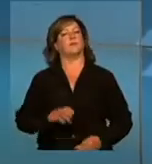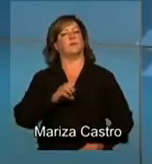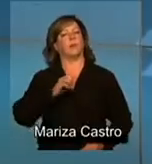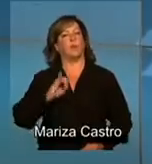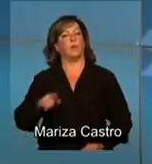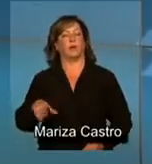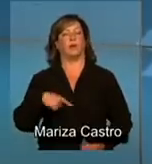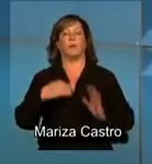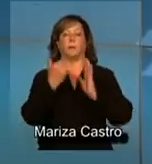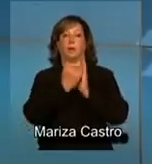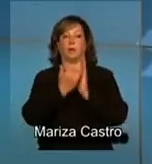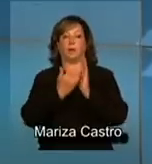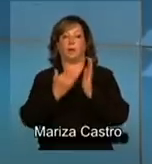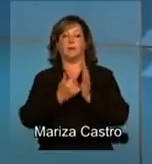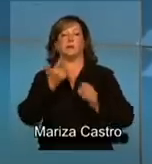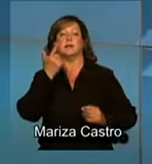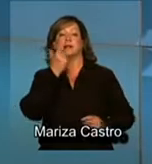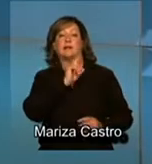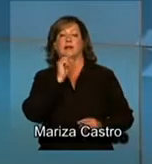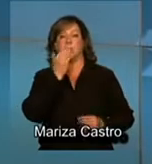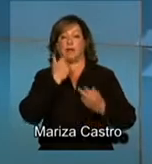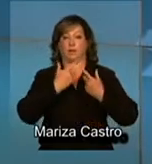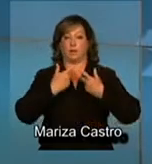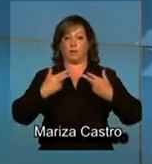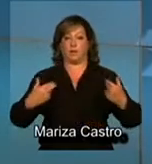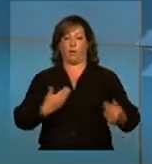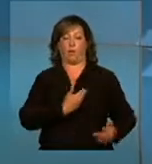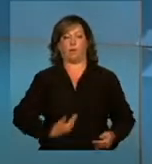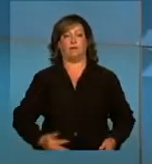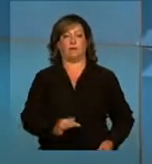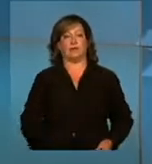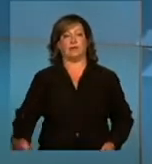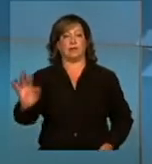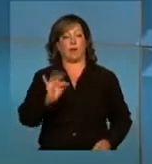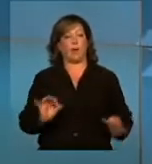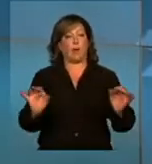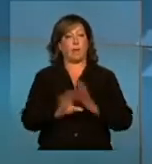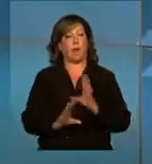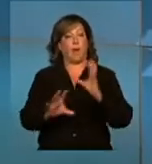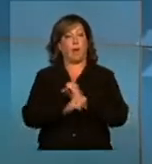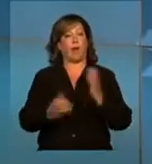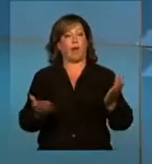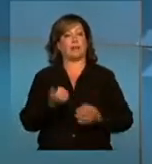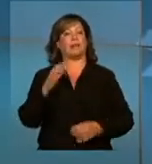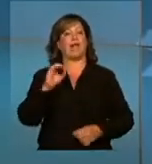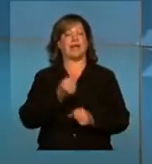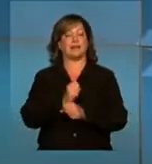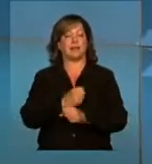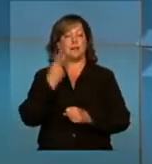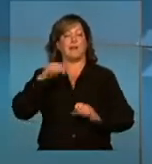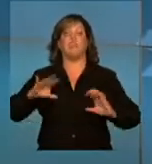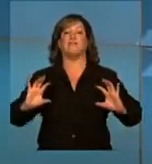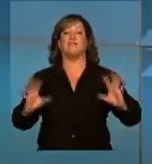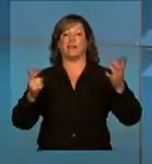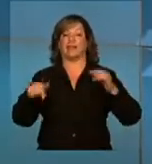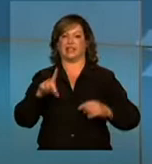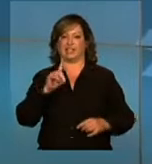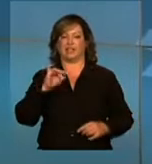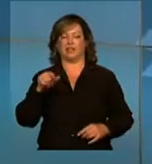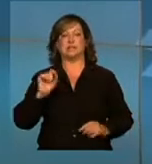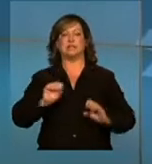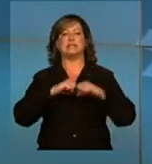Olá, o Programa de Aquisição de Alimentos do Governo Federal completa 10 anos. E para celebrar a data, um